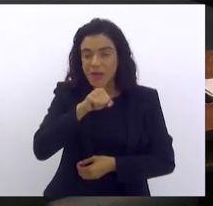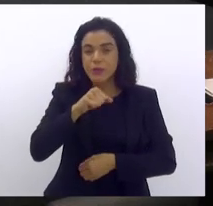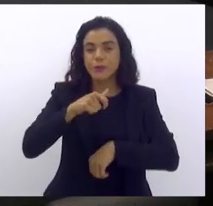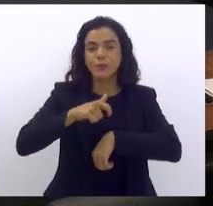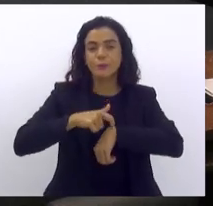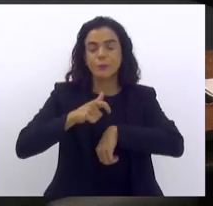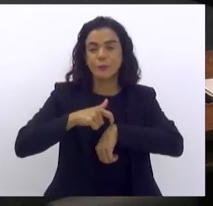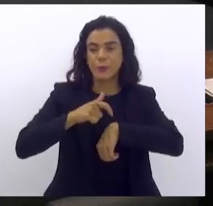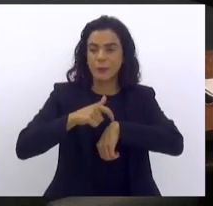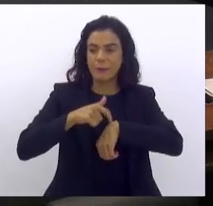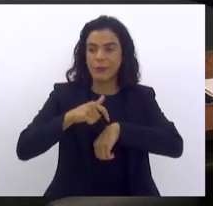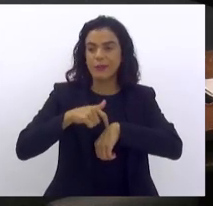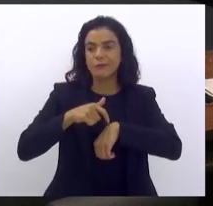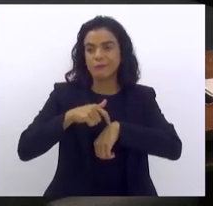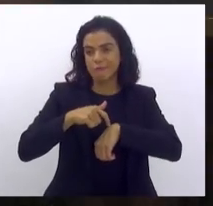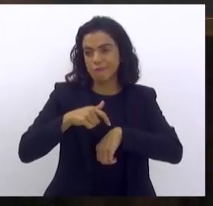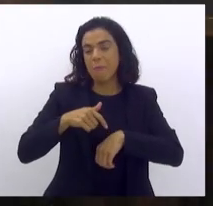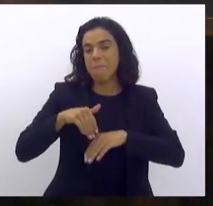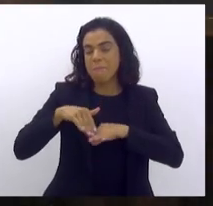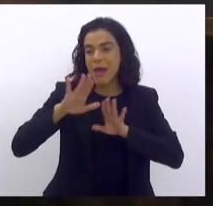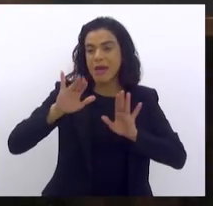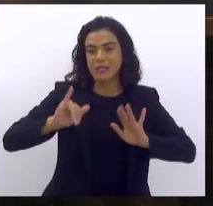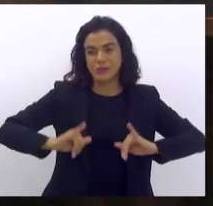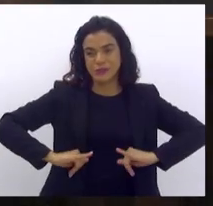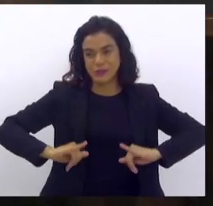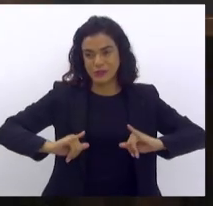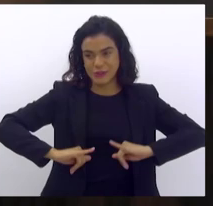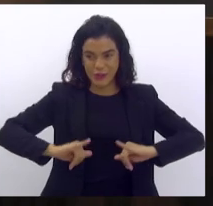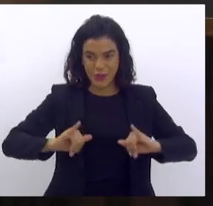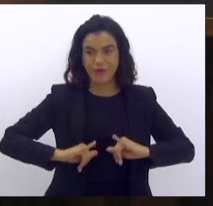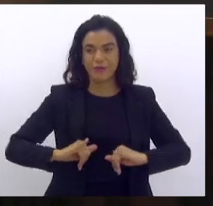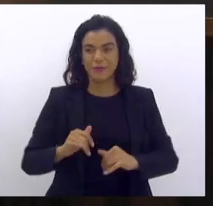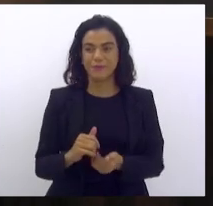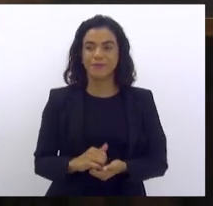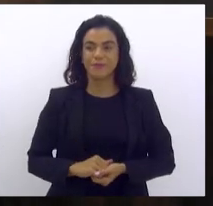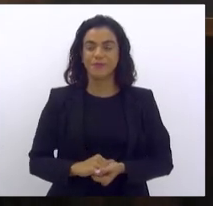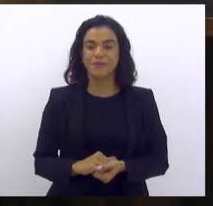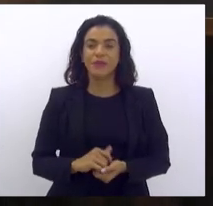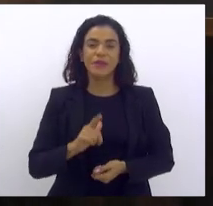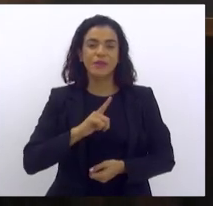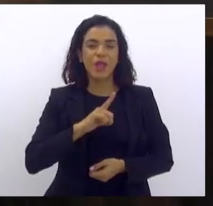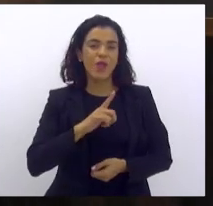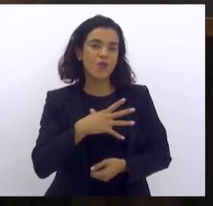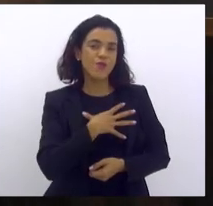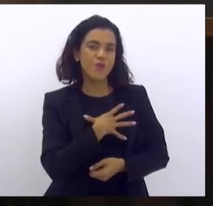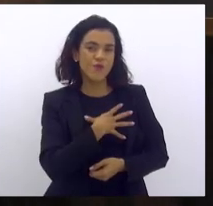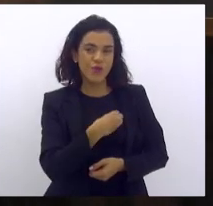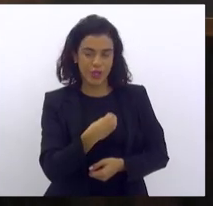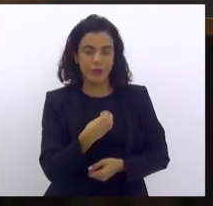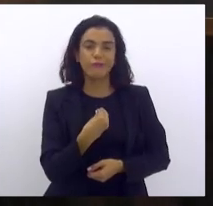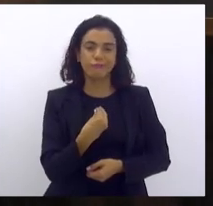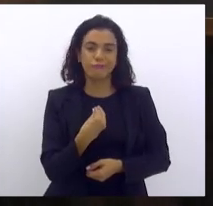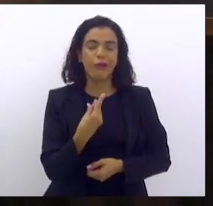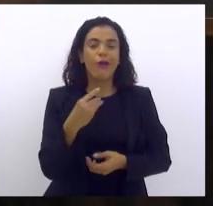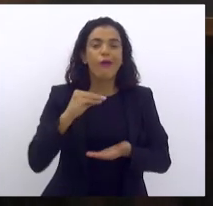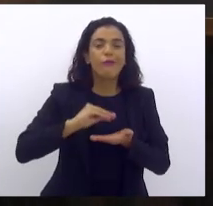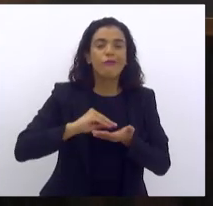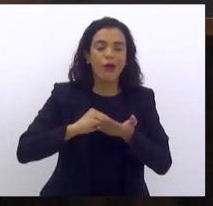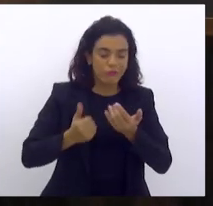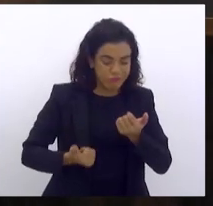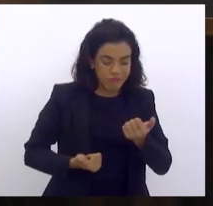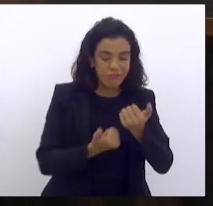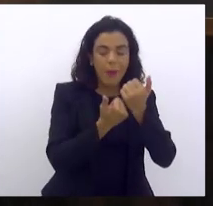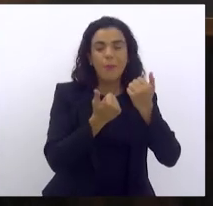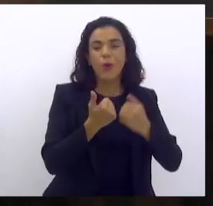momento que mais vive um sofrimento muito grande quando tem um filho, né? E com falta de apoio do Estado,